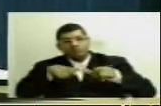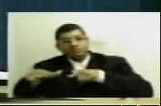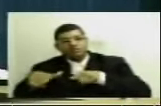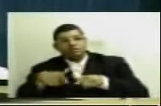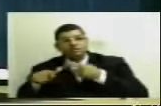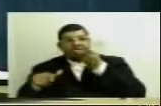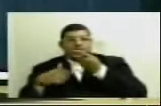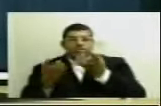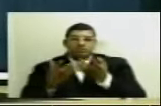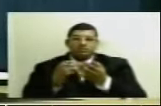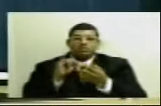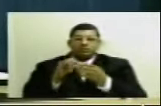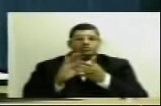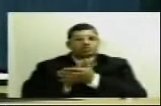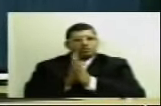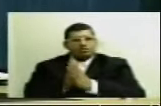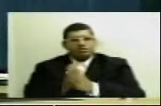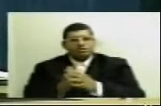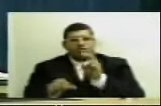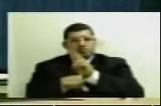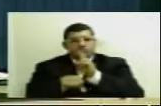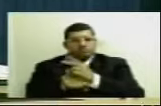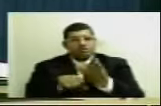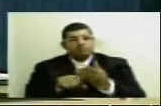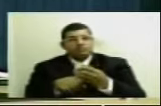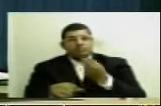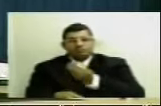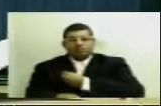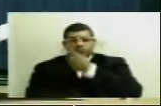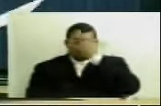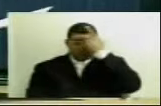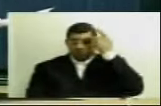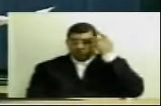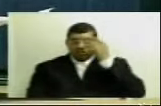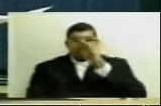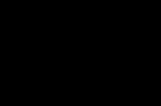de gente que insiste em ocupar a vida pública no nosso país.